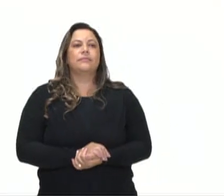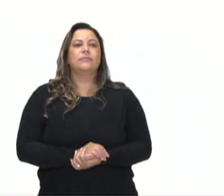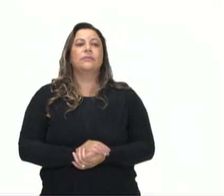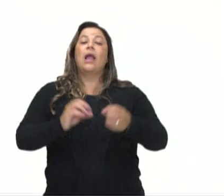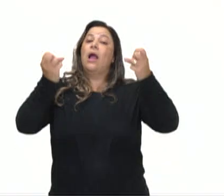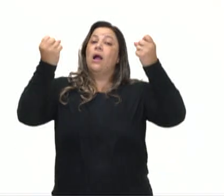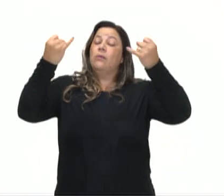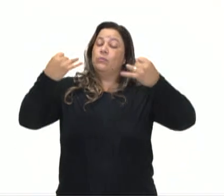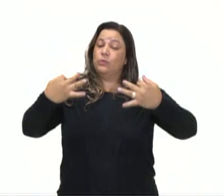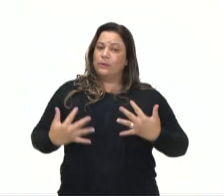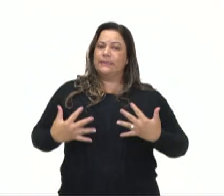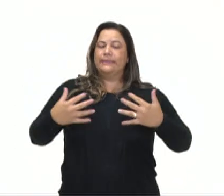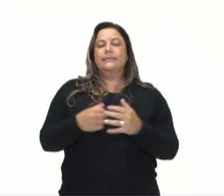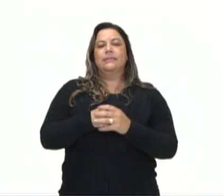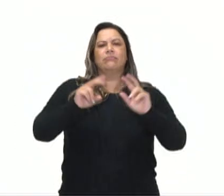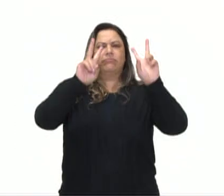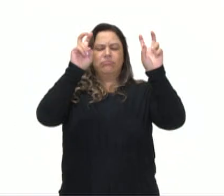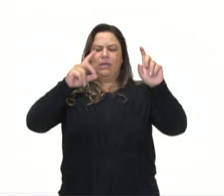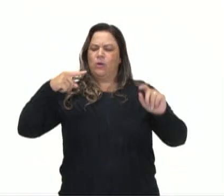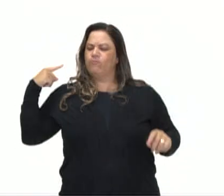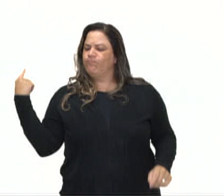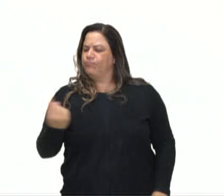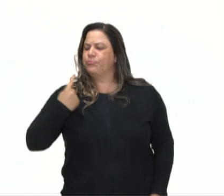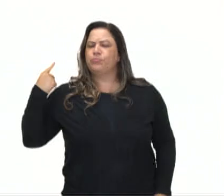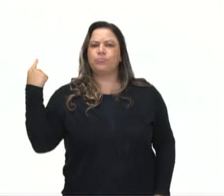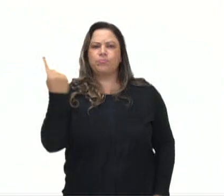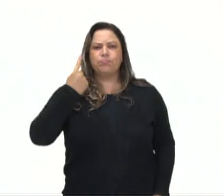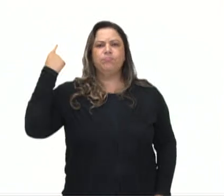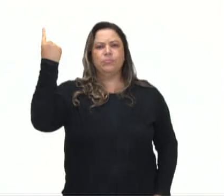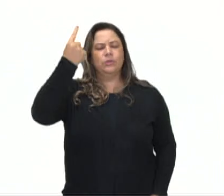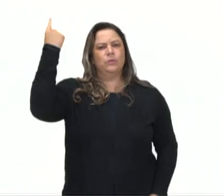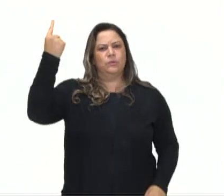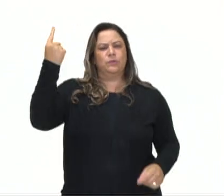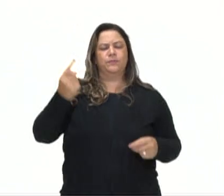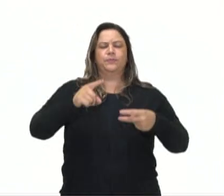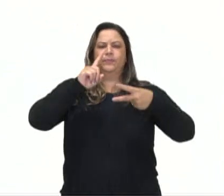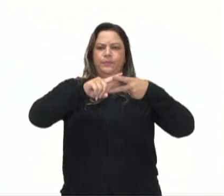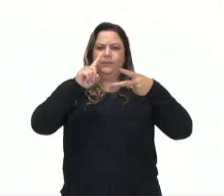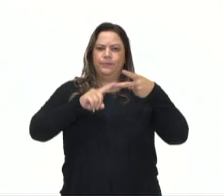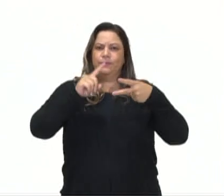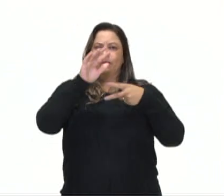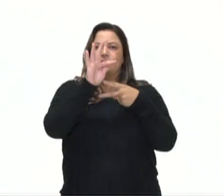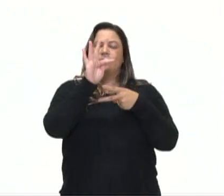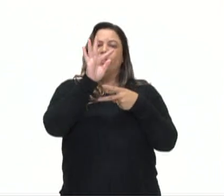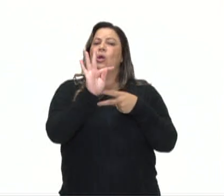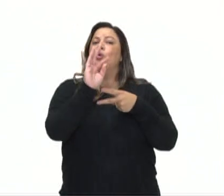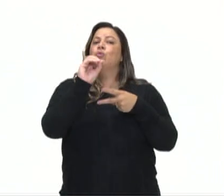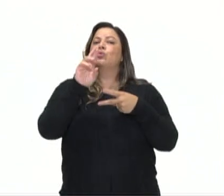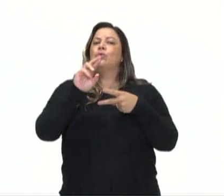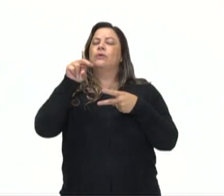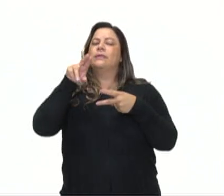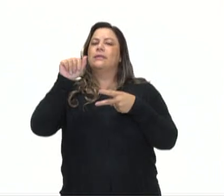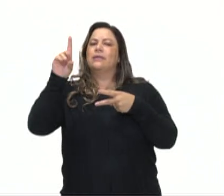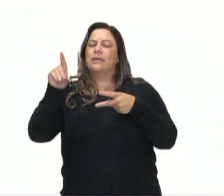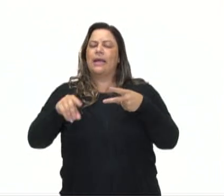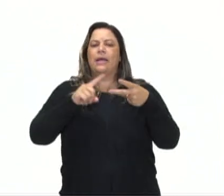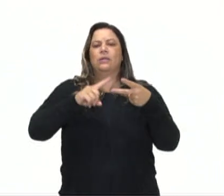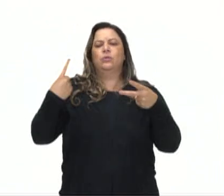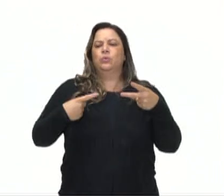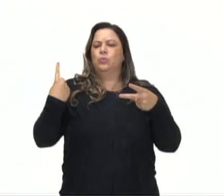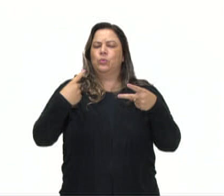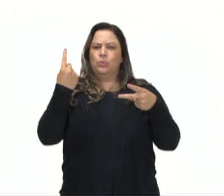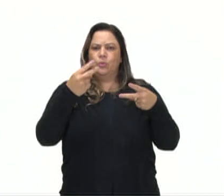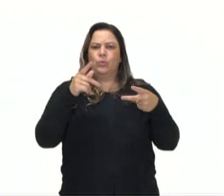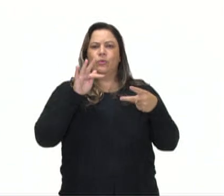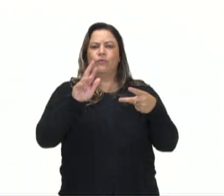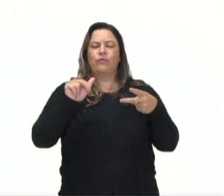Podemos citar tornados e furacões, sendo que os tornados são mais intensos e destrutivos que os furacões, porém apresentam